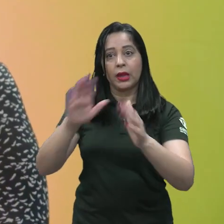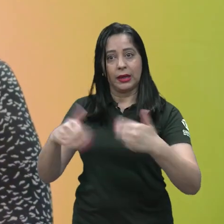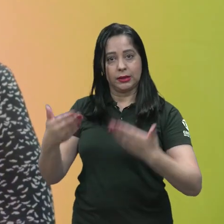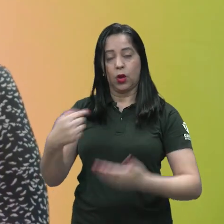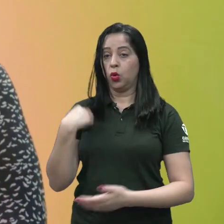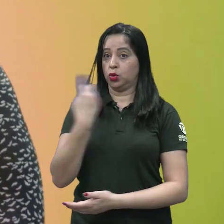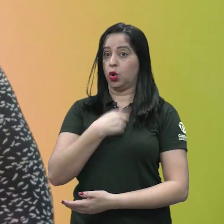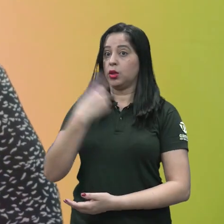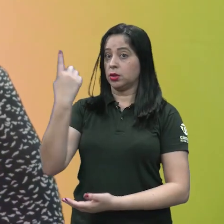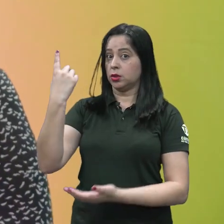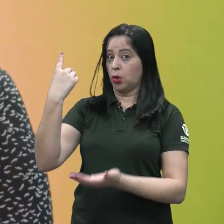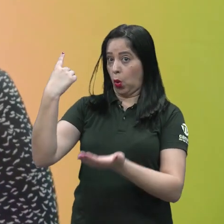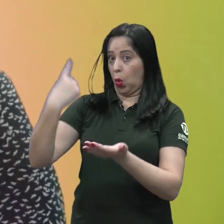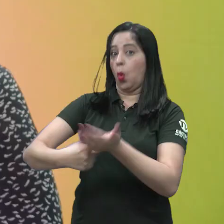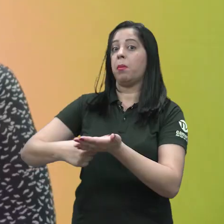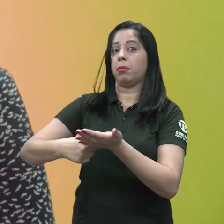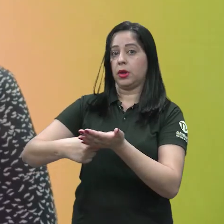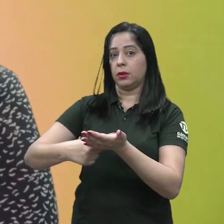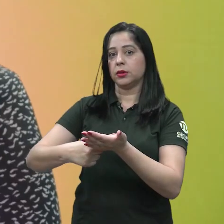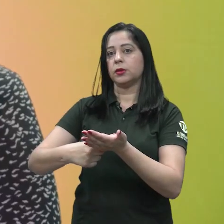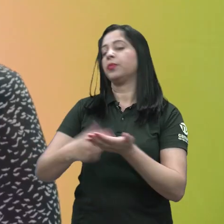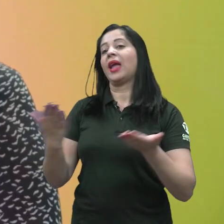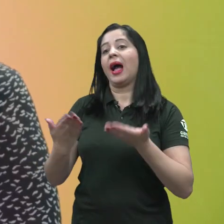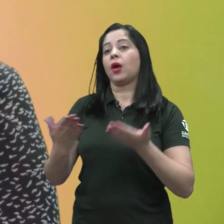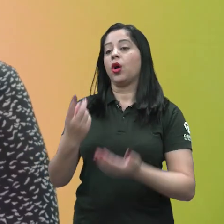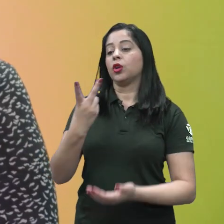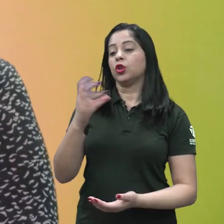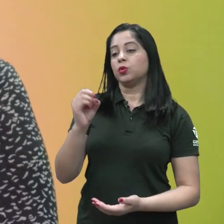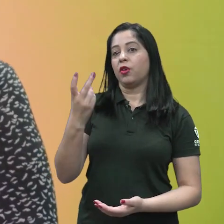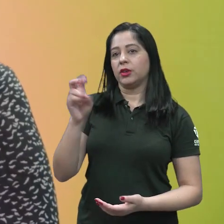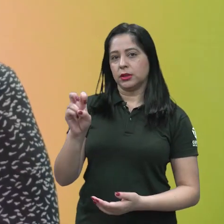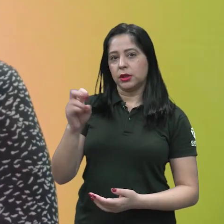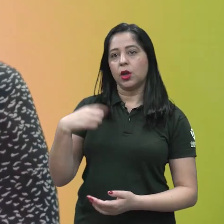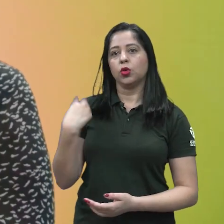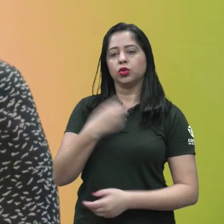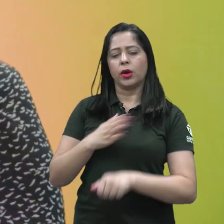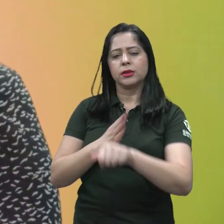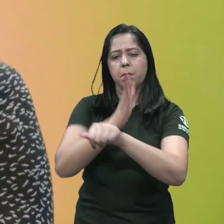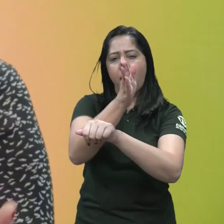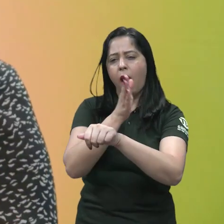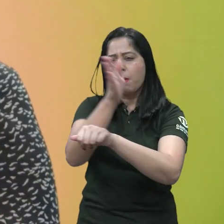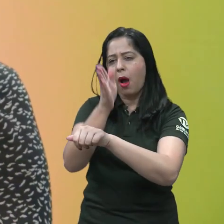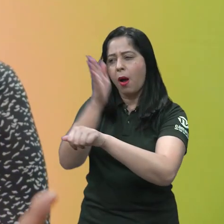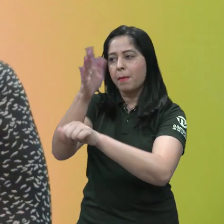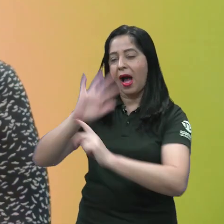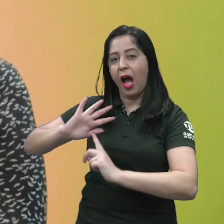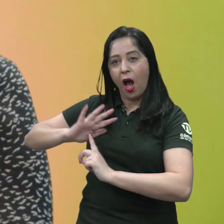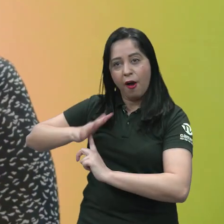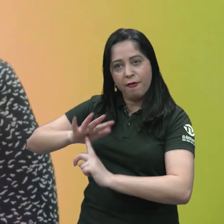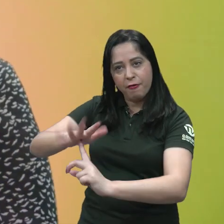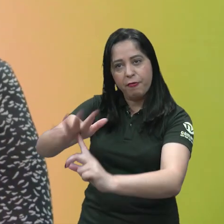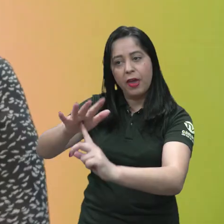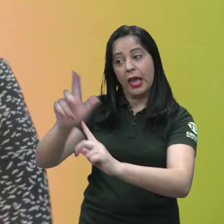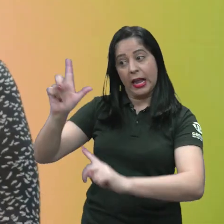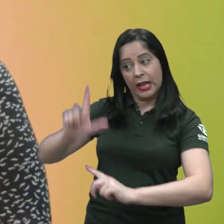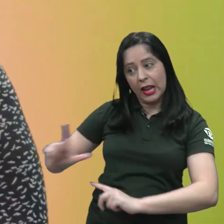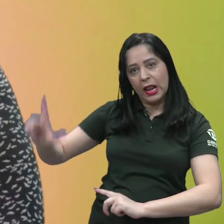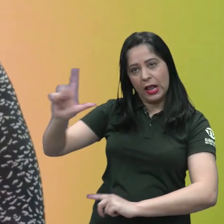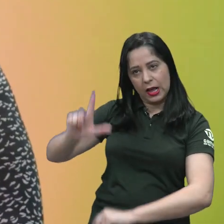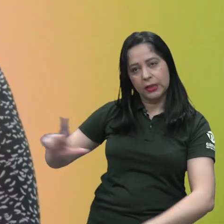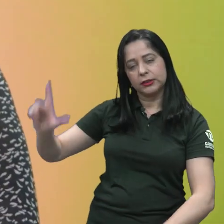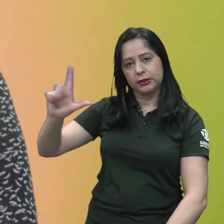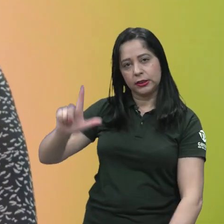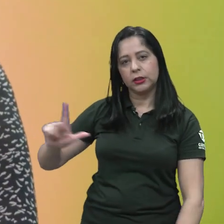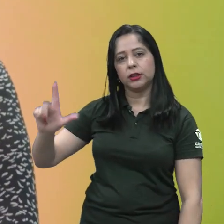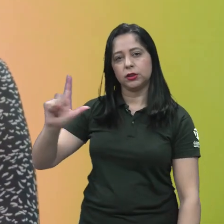agenda. 2025 tem sido o ano das feiras literárias, né? Então, estarei em alguns eventos